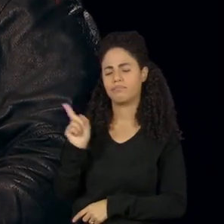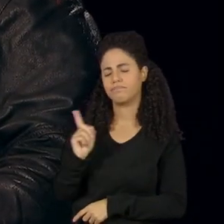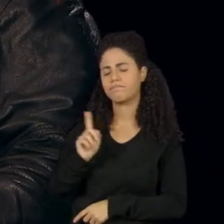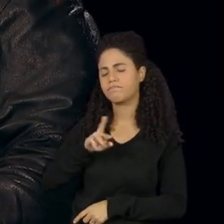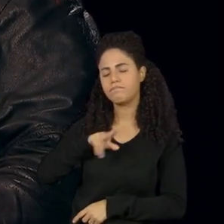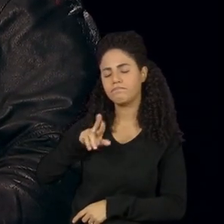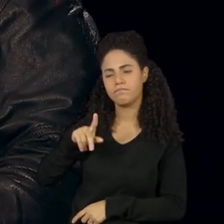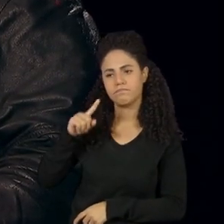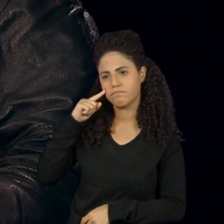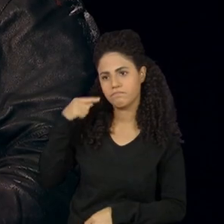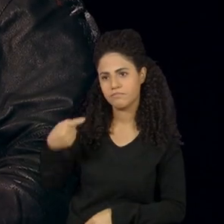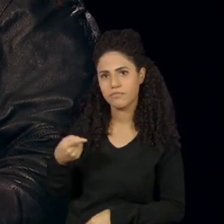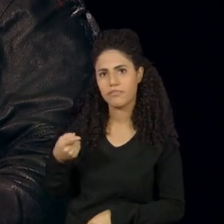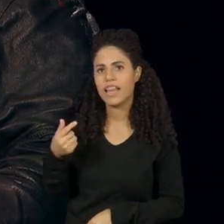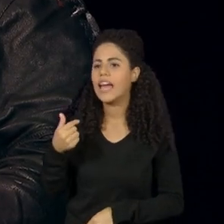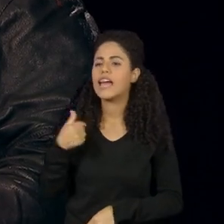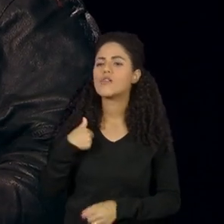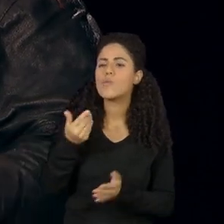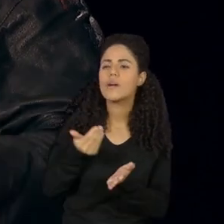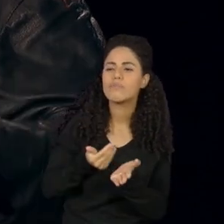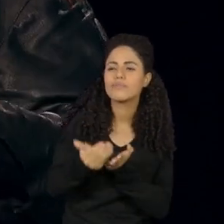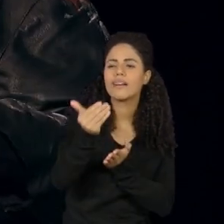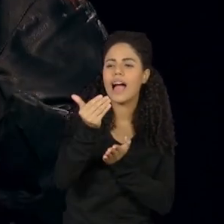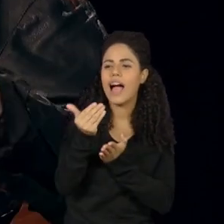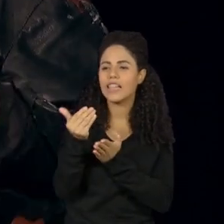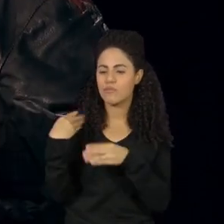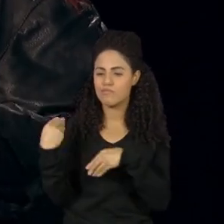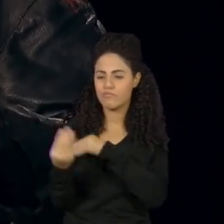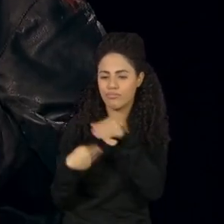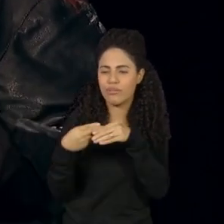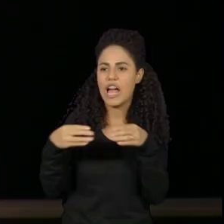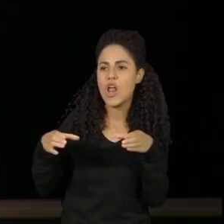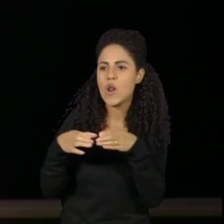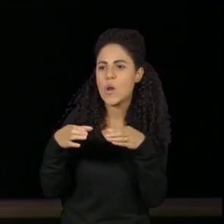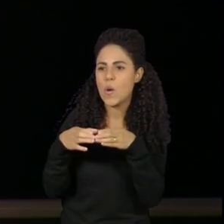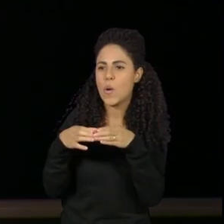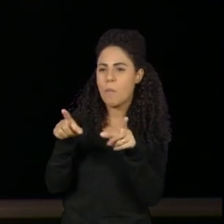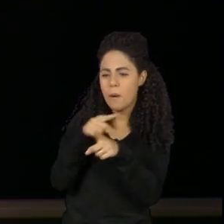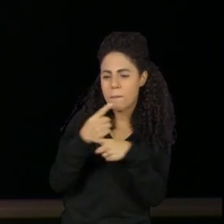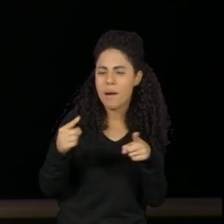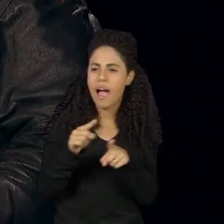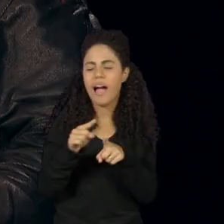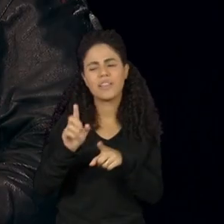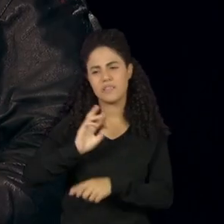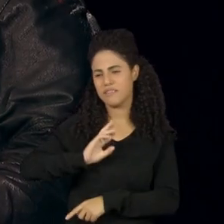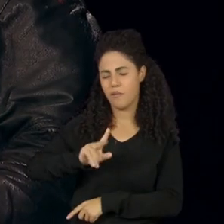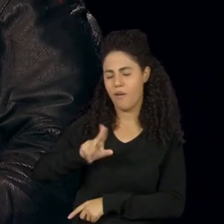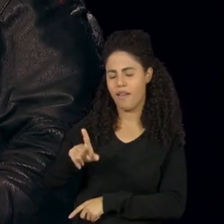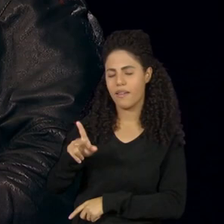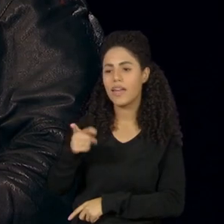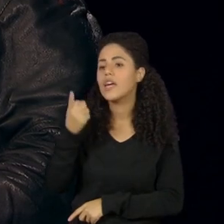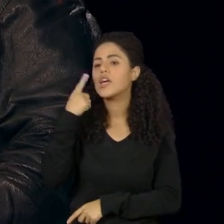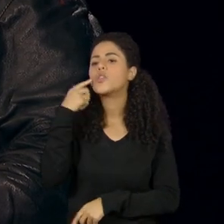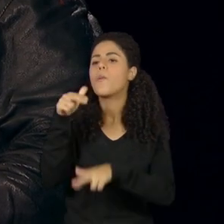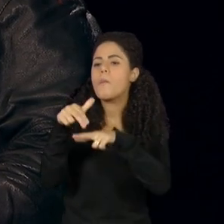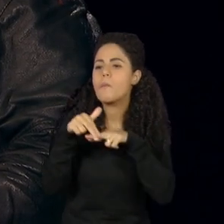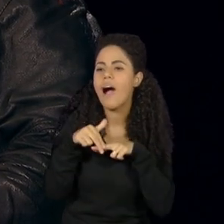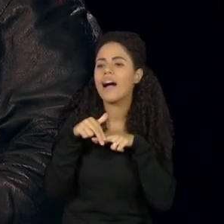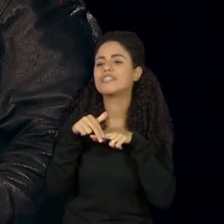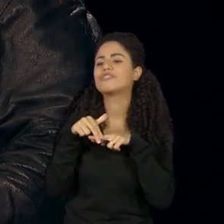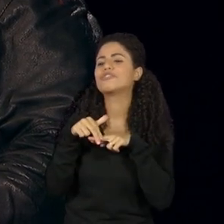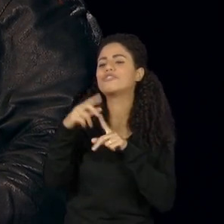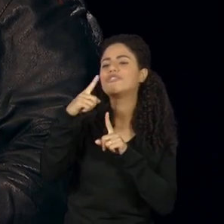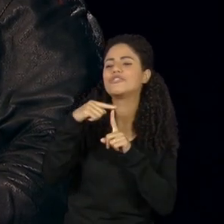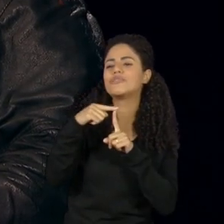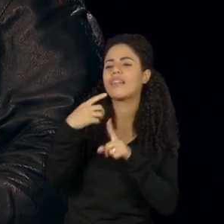vou, quando o gringo misturar Chiclete com Banana, botar bebop no meu samba. Não, é por causa das tiras do Angeli. Eu